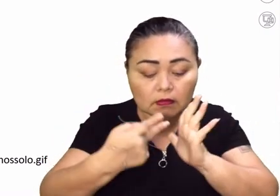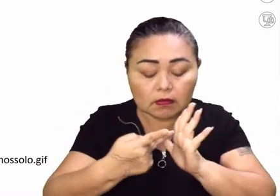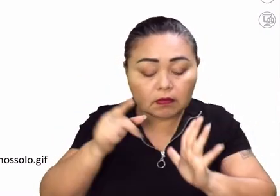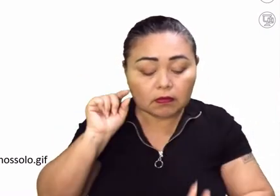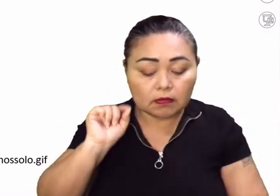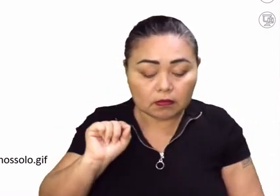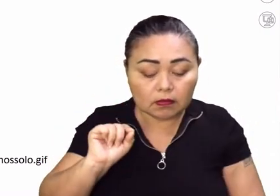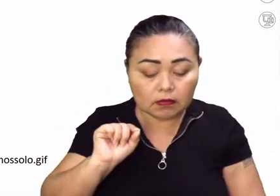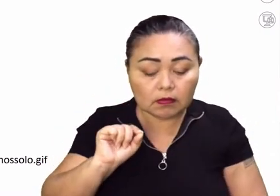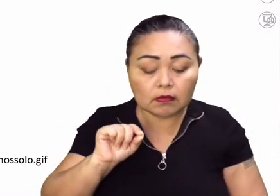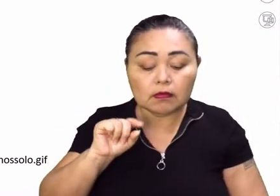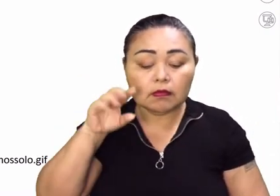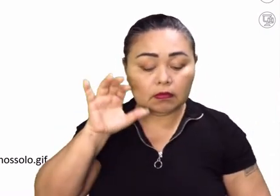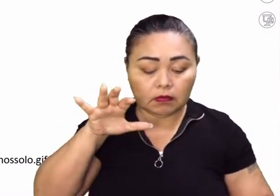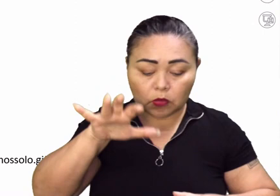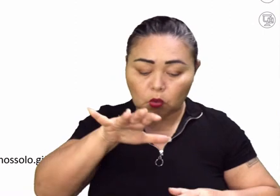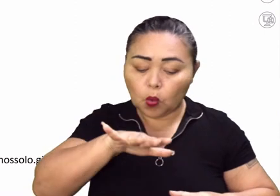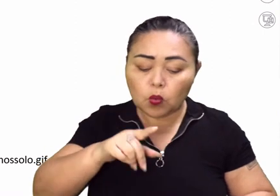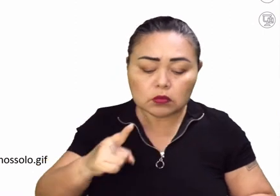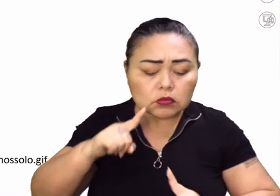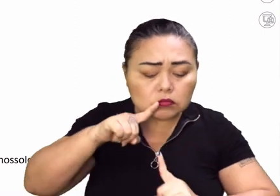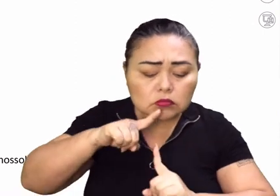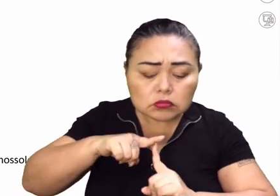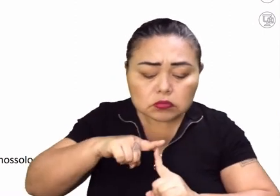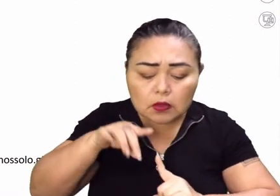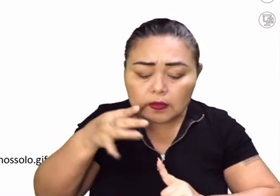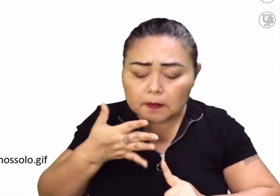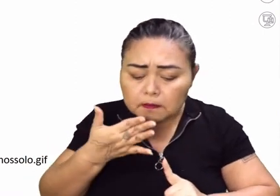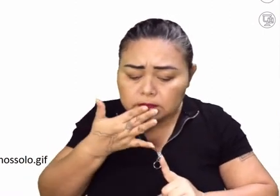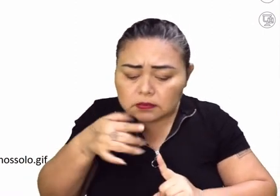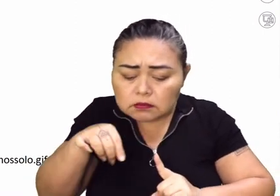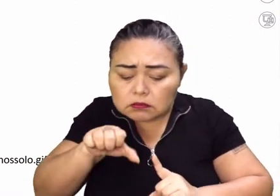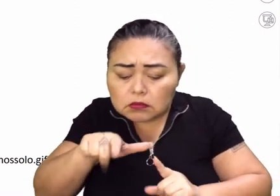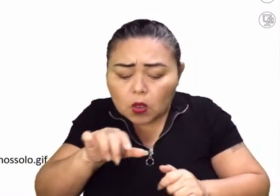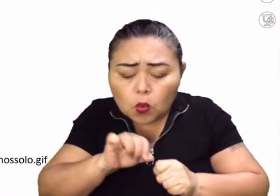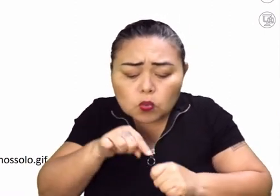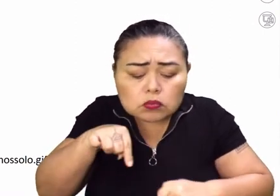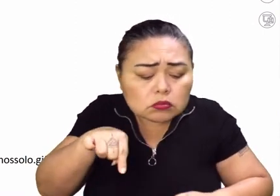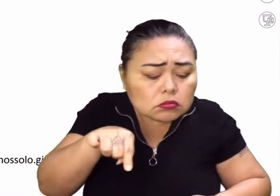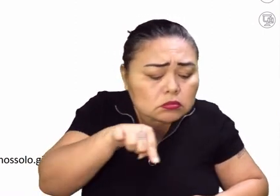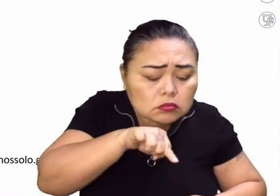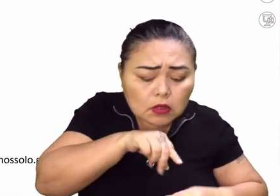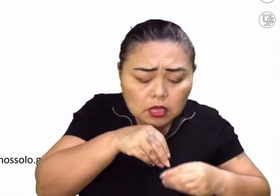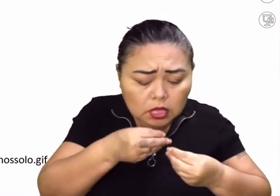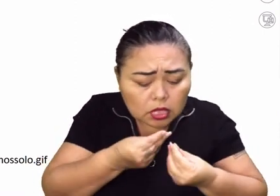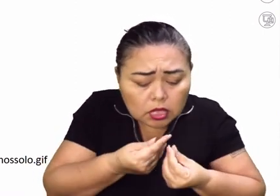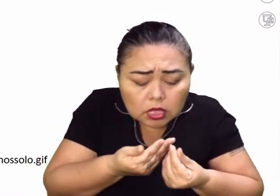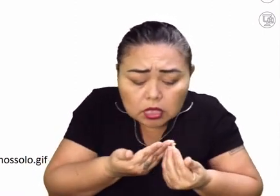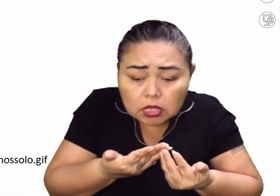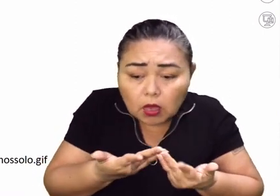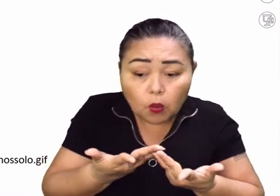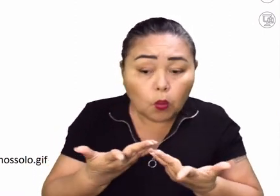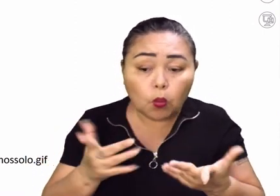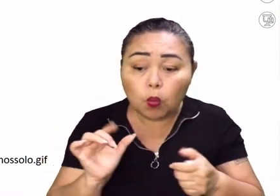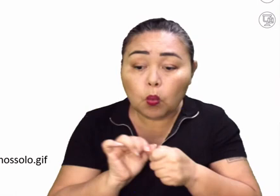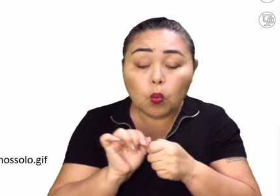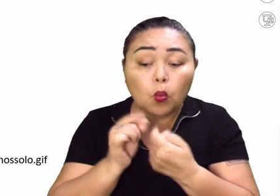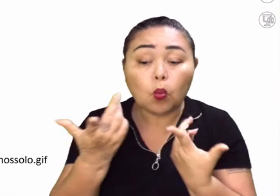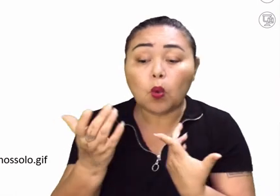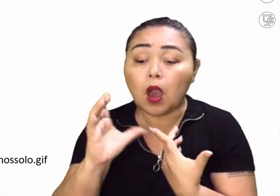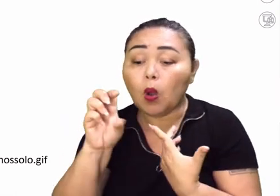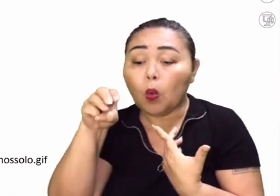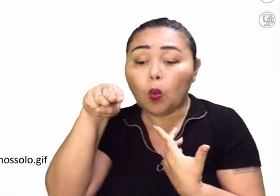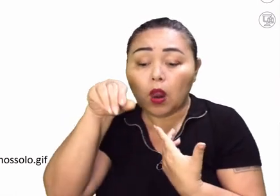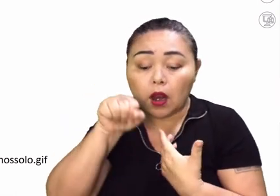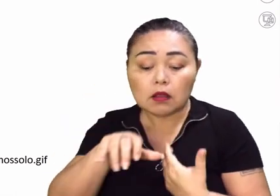vai influenciar no tipo de solo que rocha é aquela que está se decompondo Qual é o clima